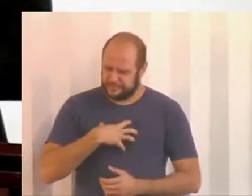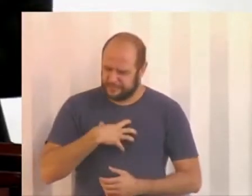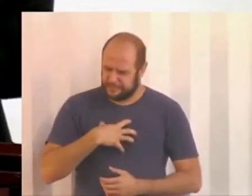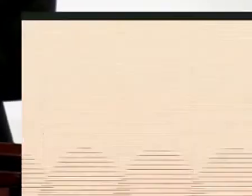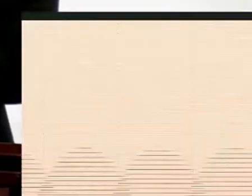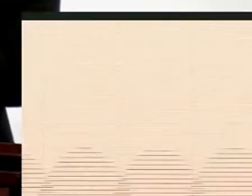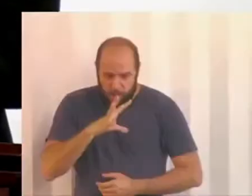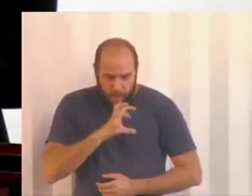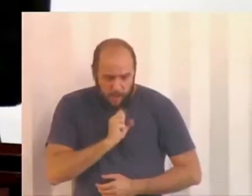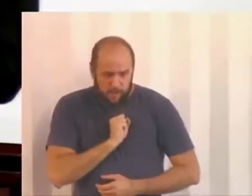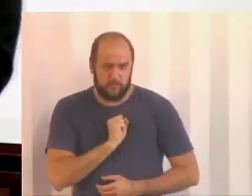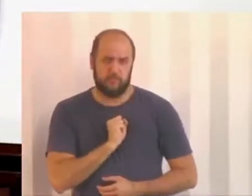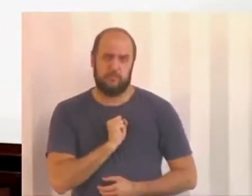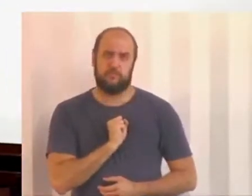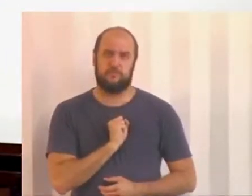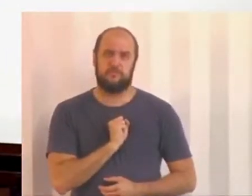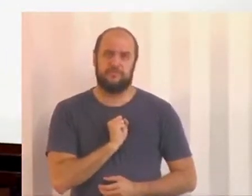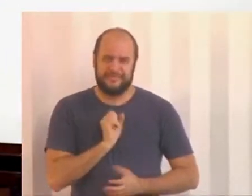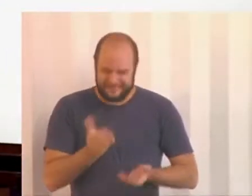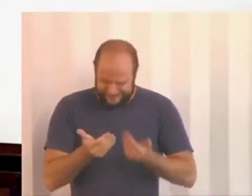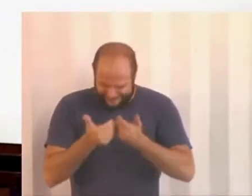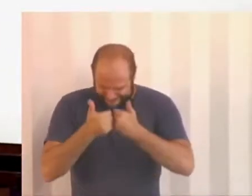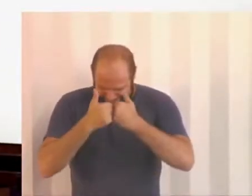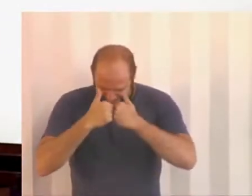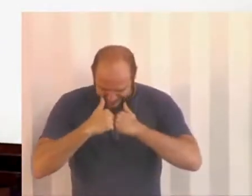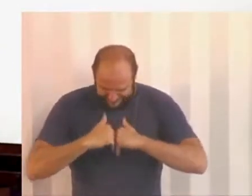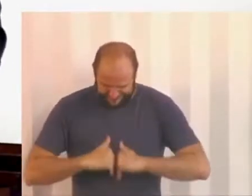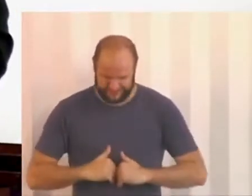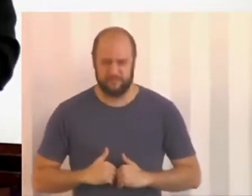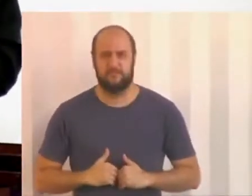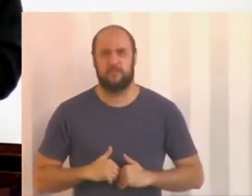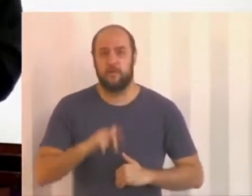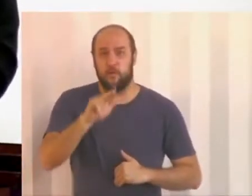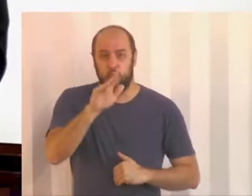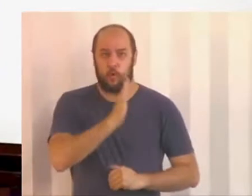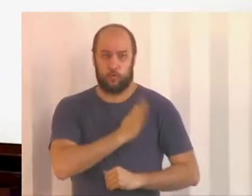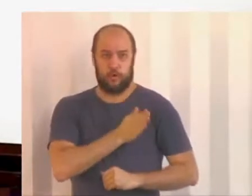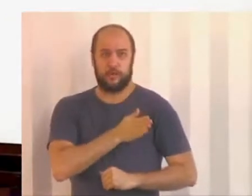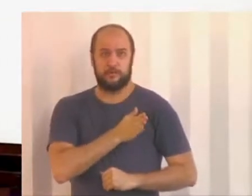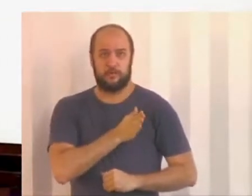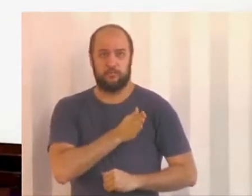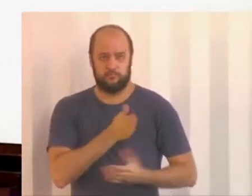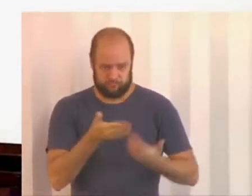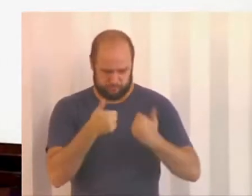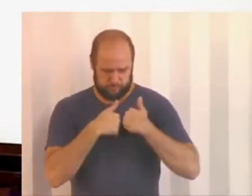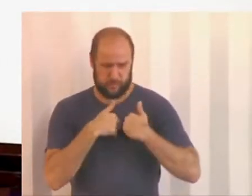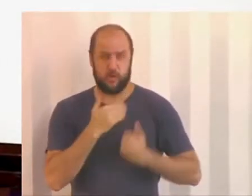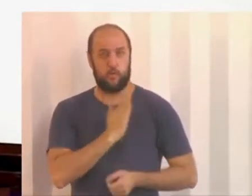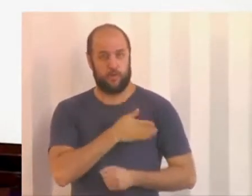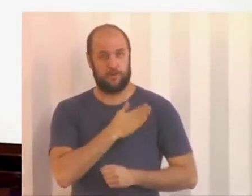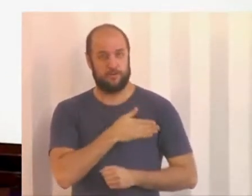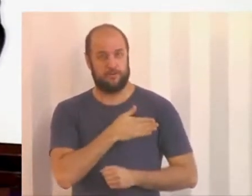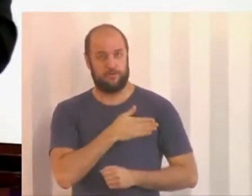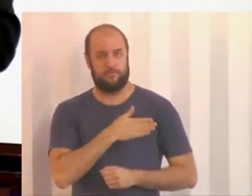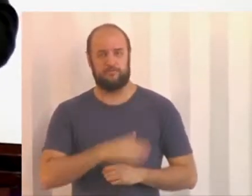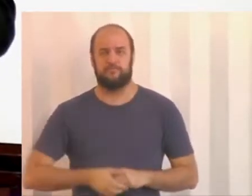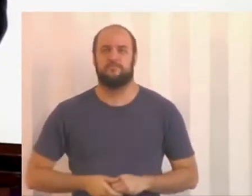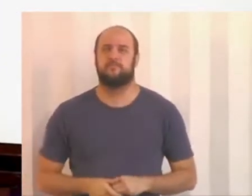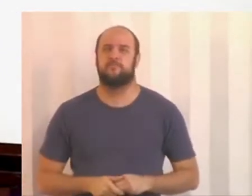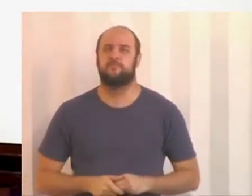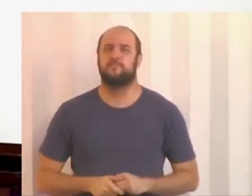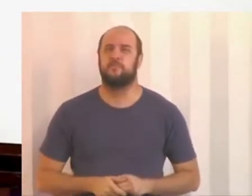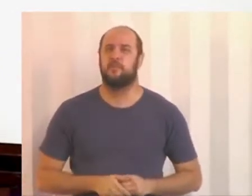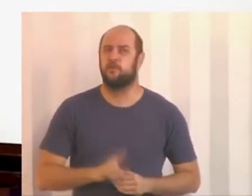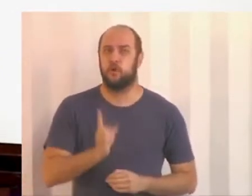as entranhas, também conhecido como o coração, denominado como o coração, não